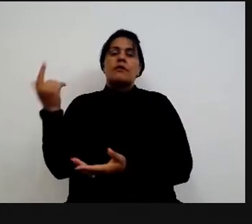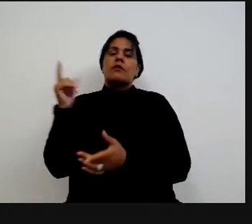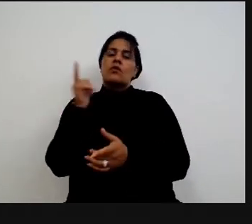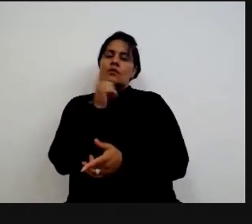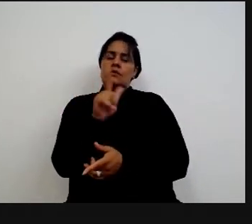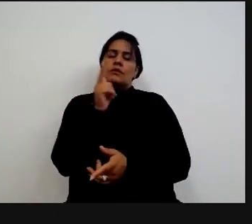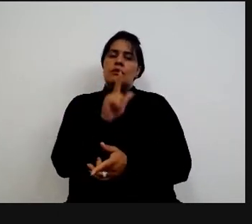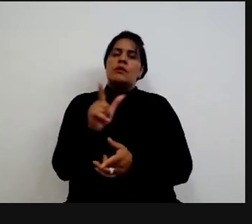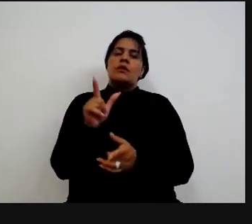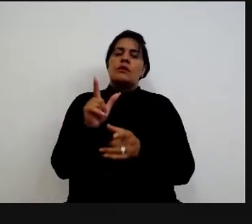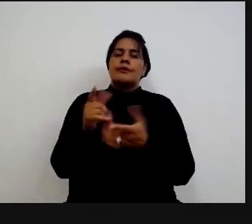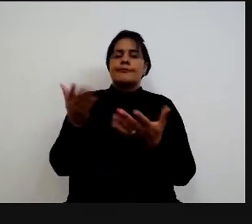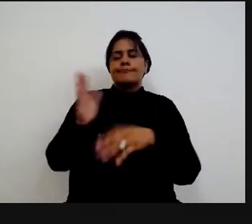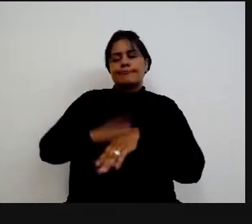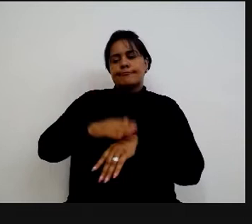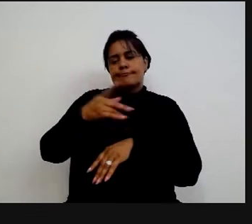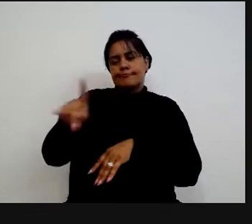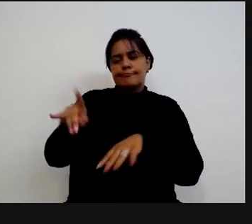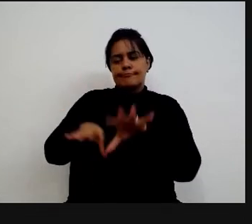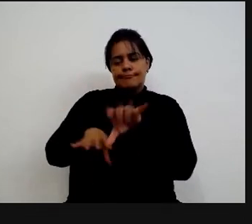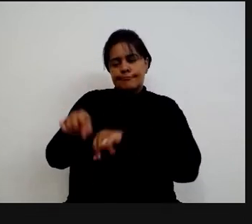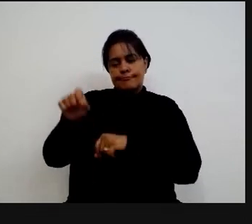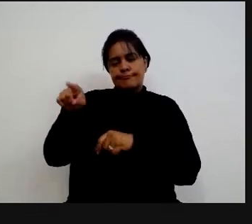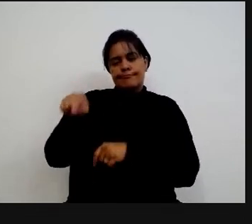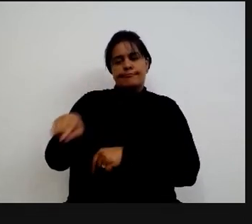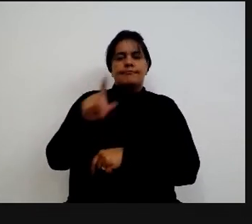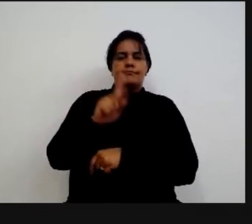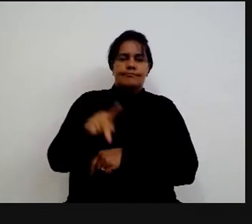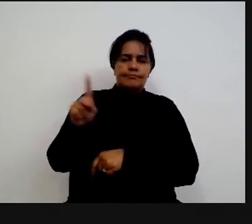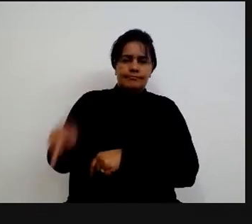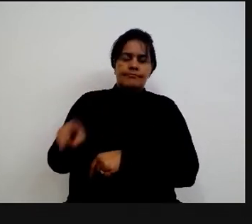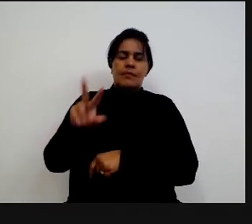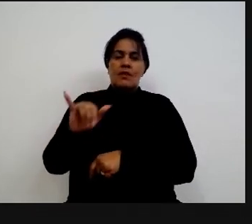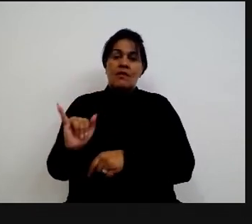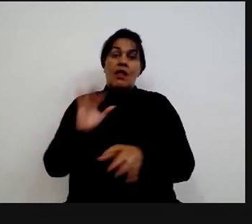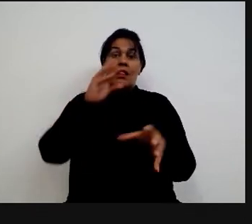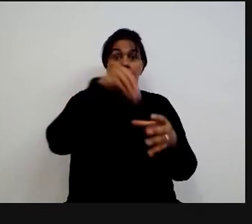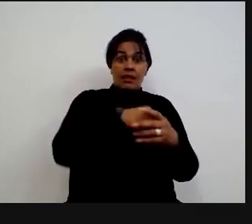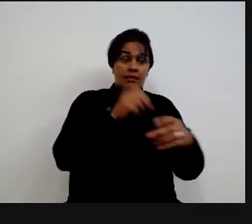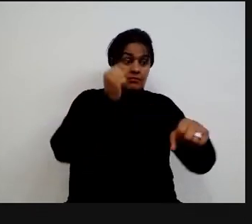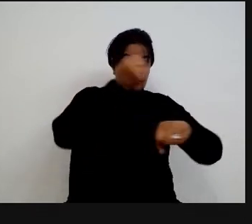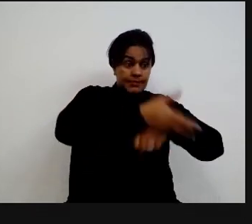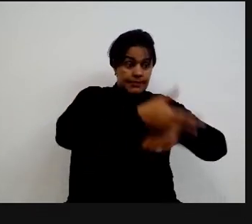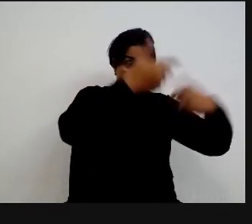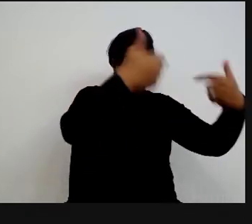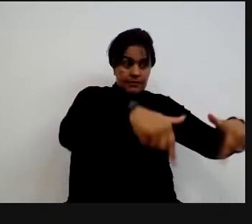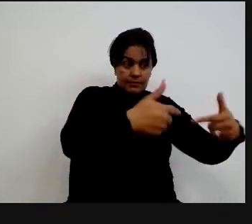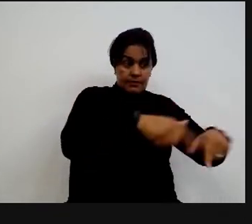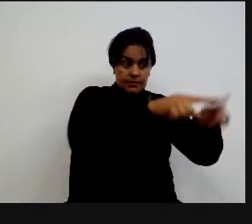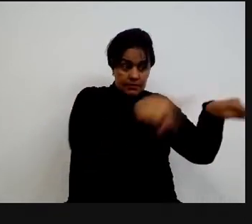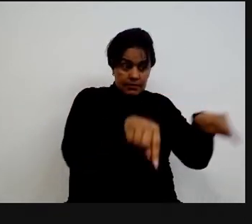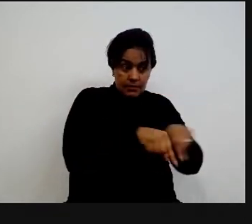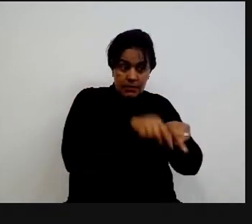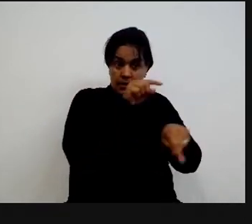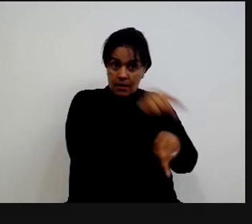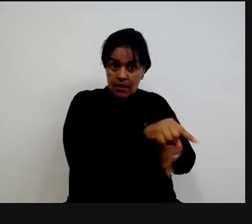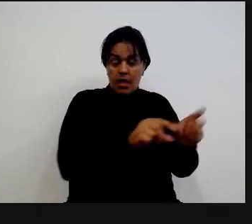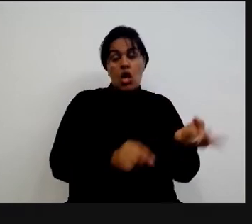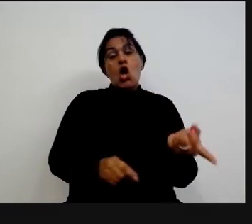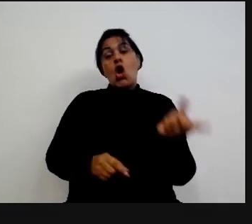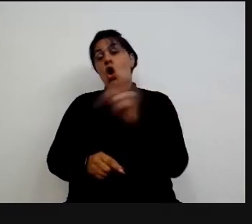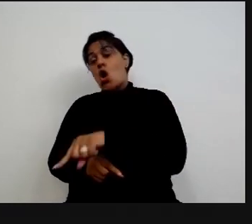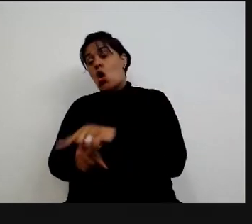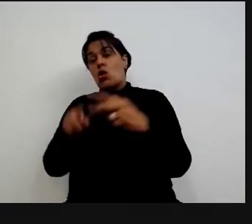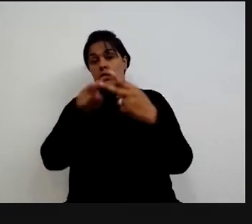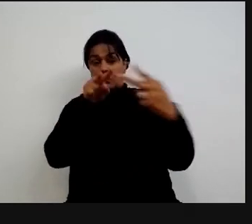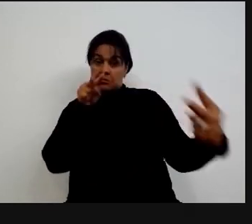formar aquele conteudista, aquele professor, aquela pessoa que vai ou para dentro da sala de aula na capacitação presencial, ou até mesmo dentro do